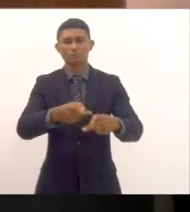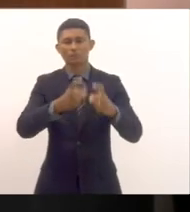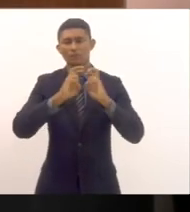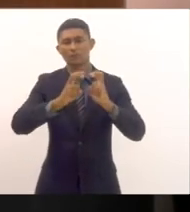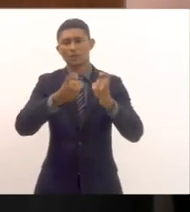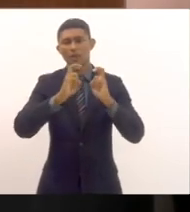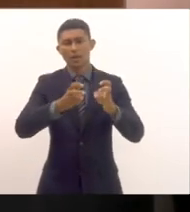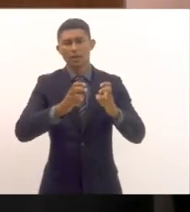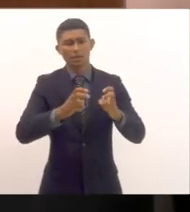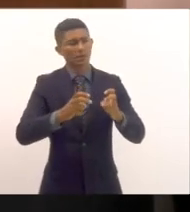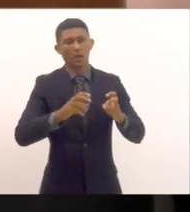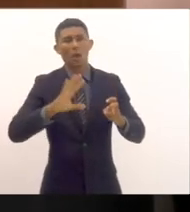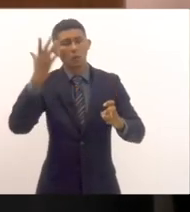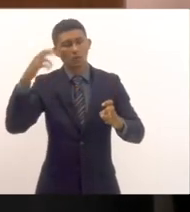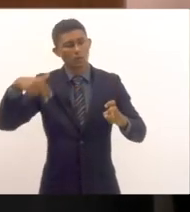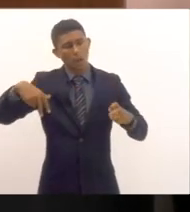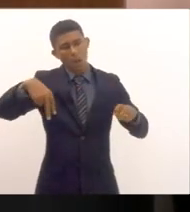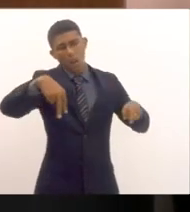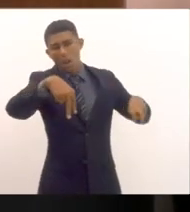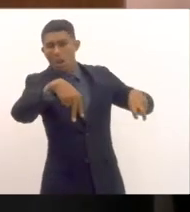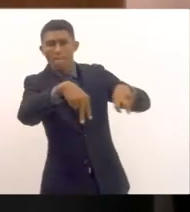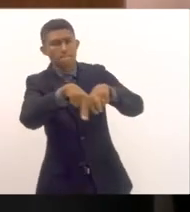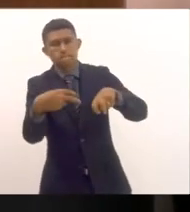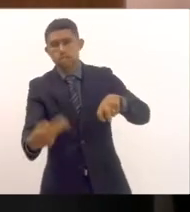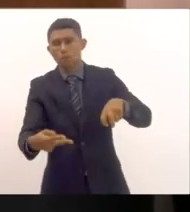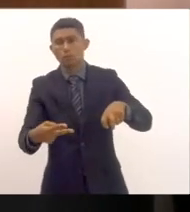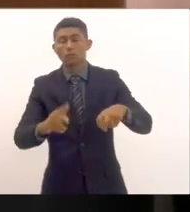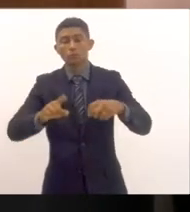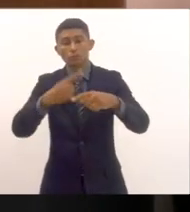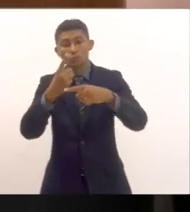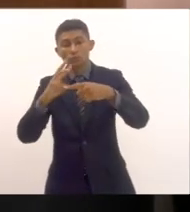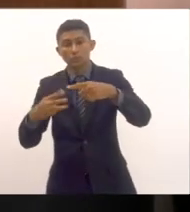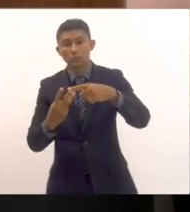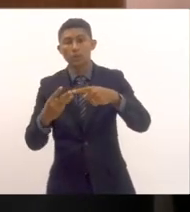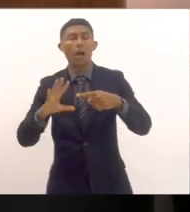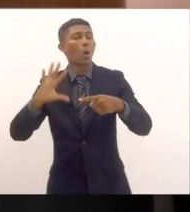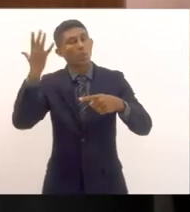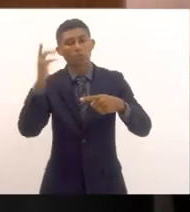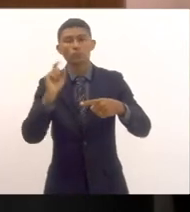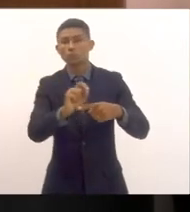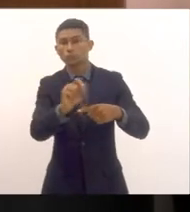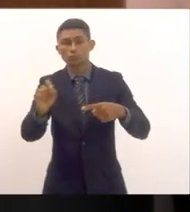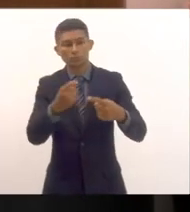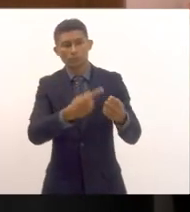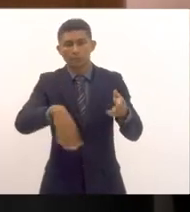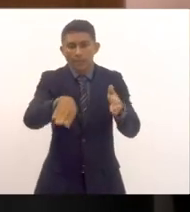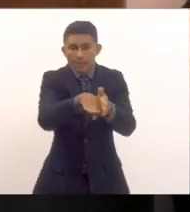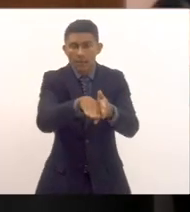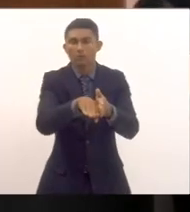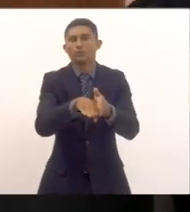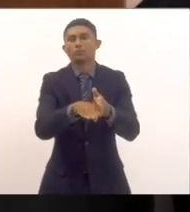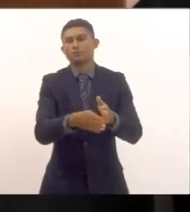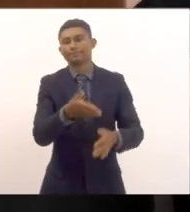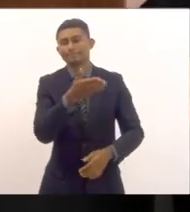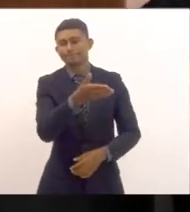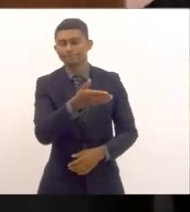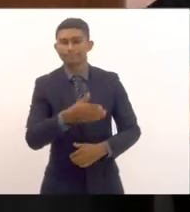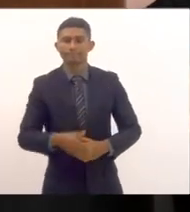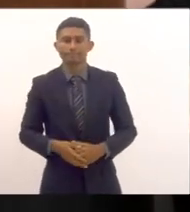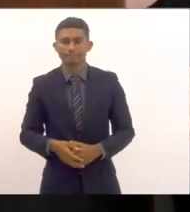mais de um terço das mortes acontecem nas estações nas plataformas é e